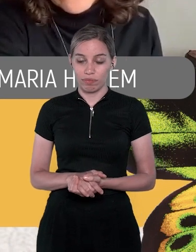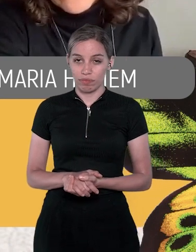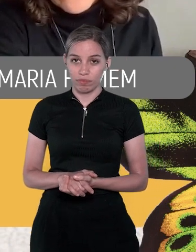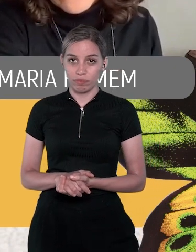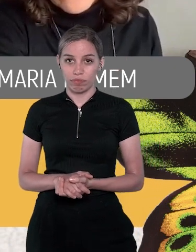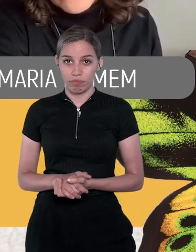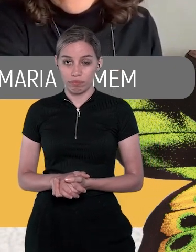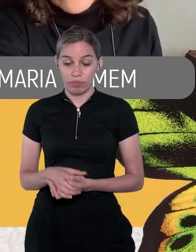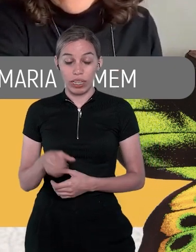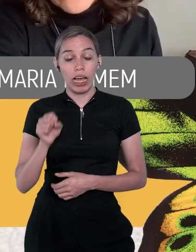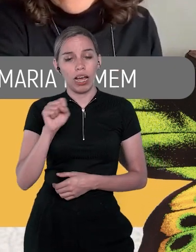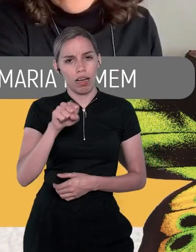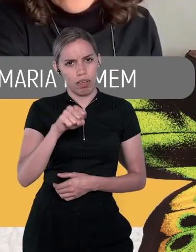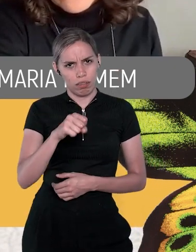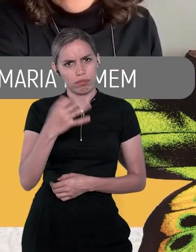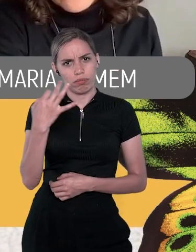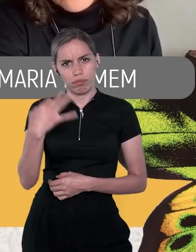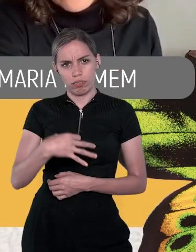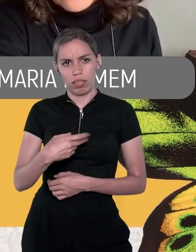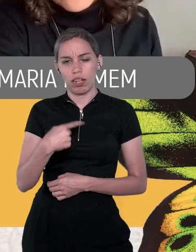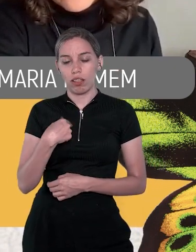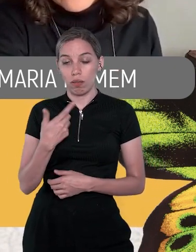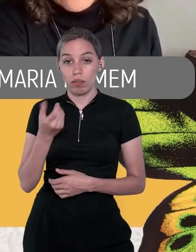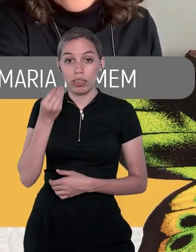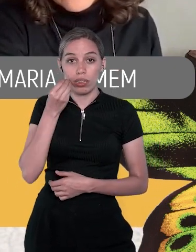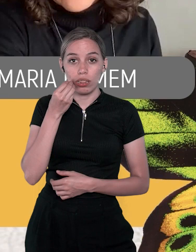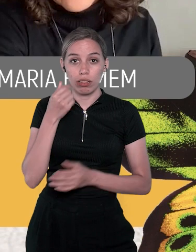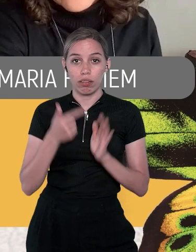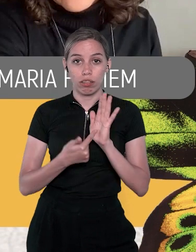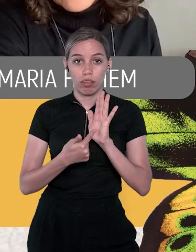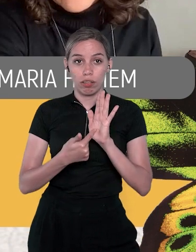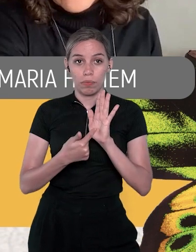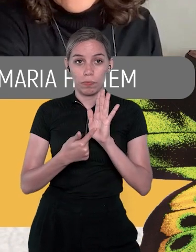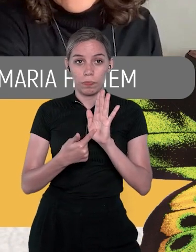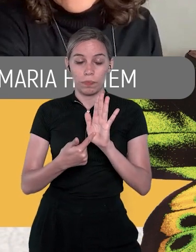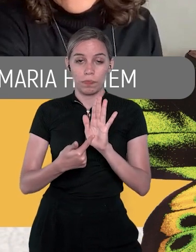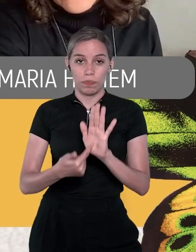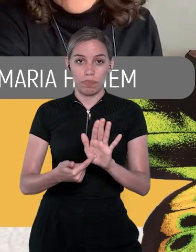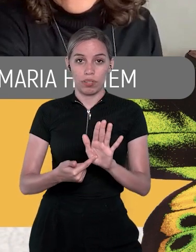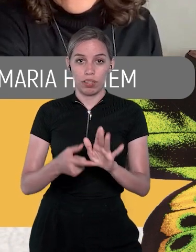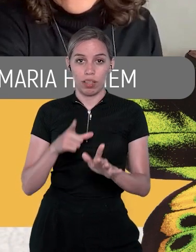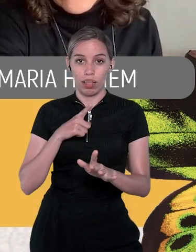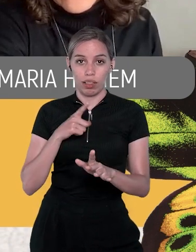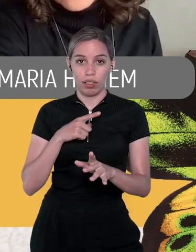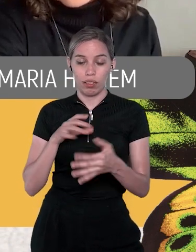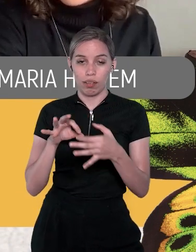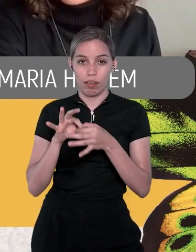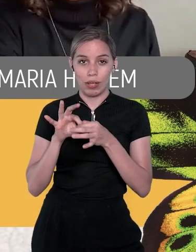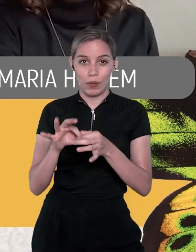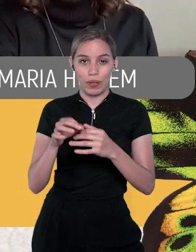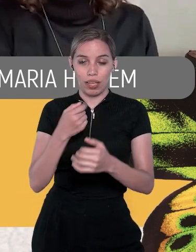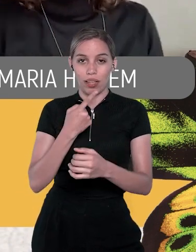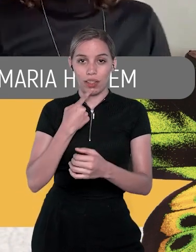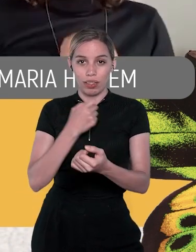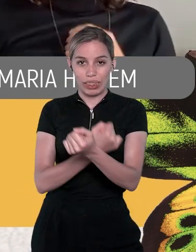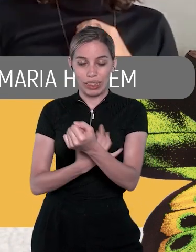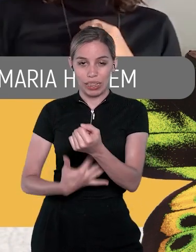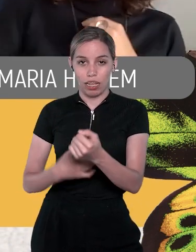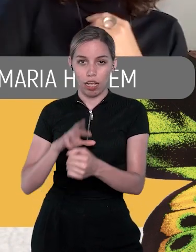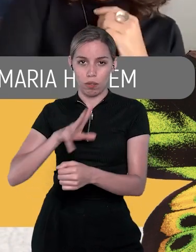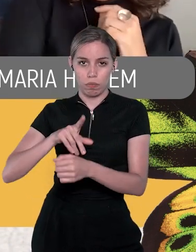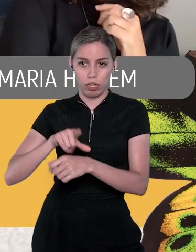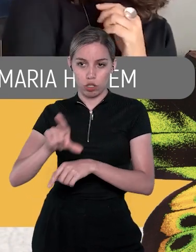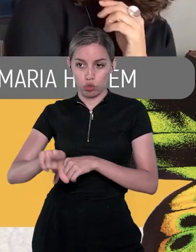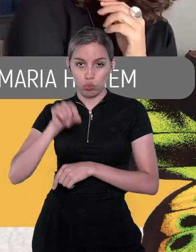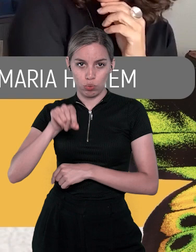Não, exatamente. Eu tento mostrar exatamente que o elo de sangue ele não é